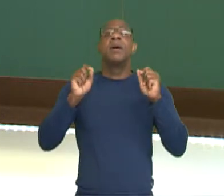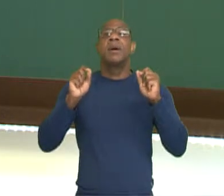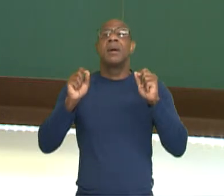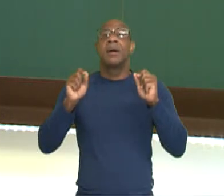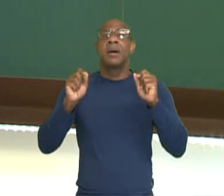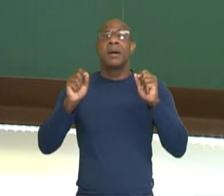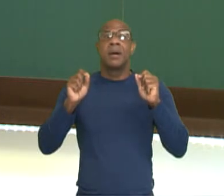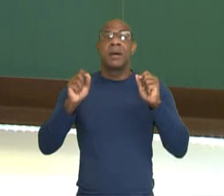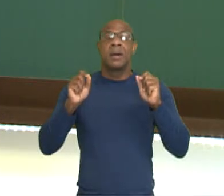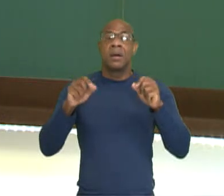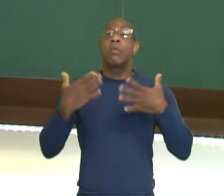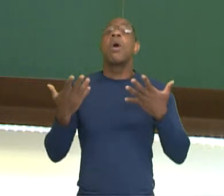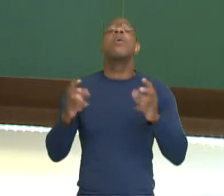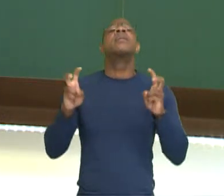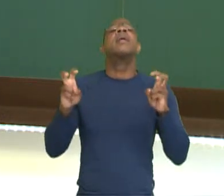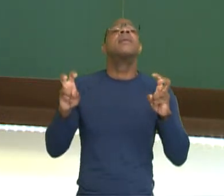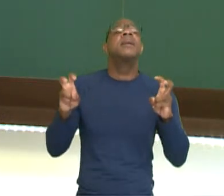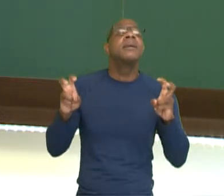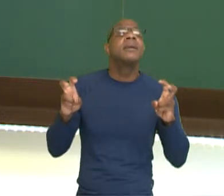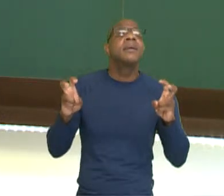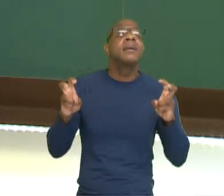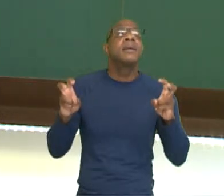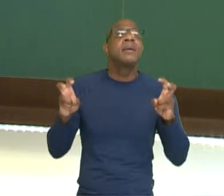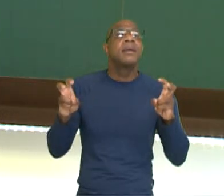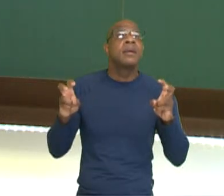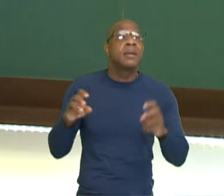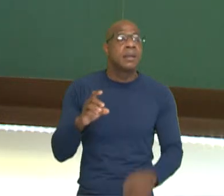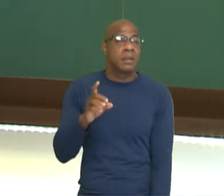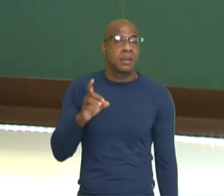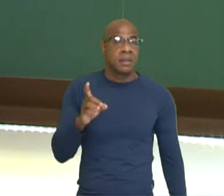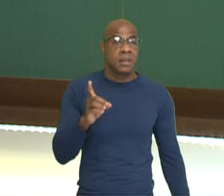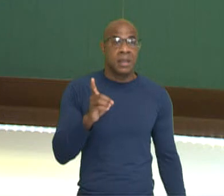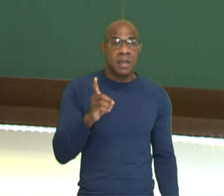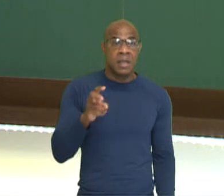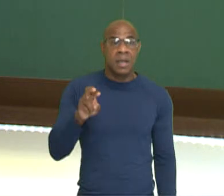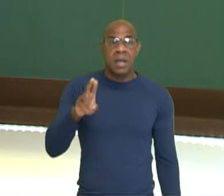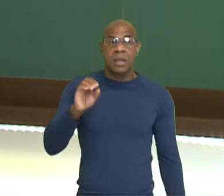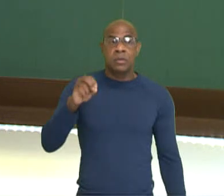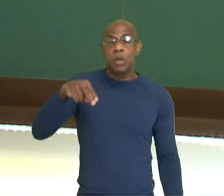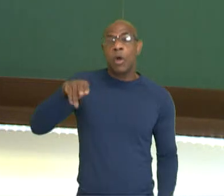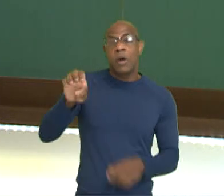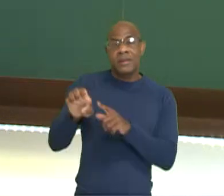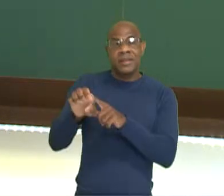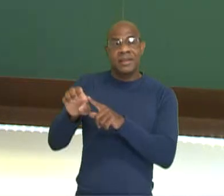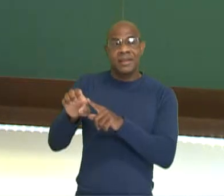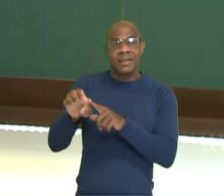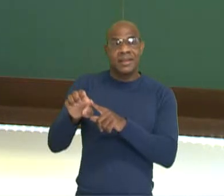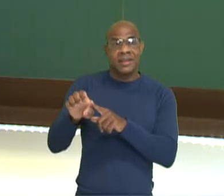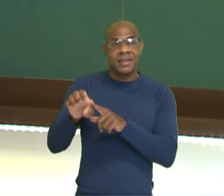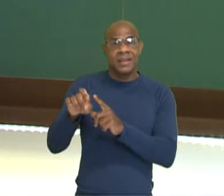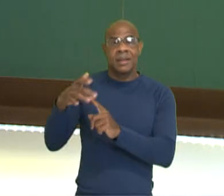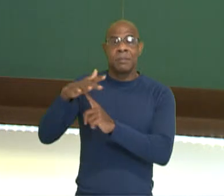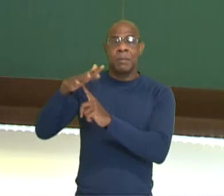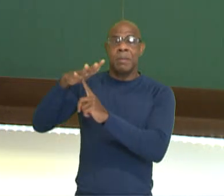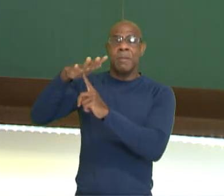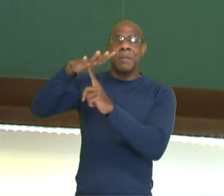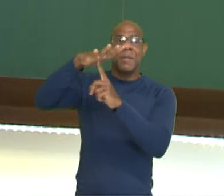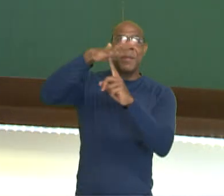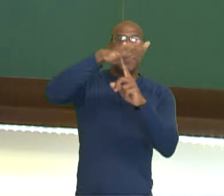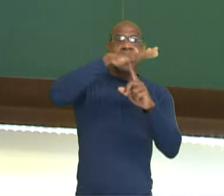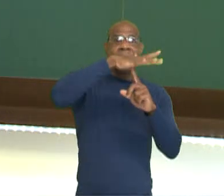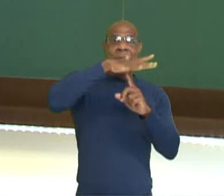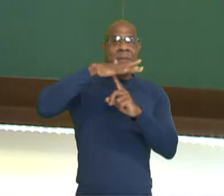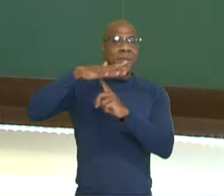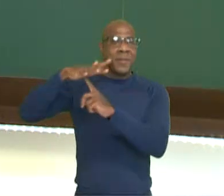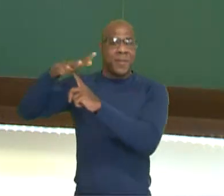é a surpresa do tema? Olha que legal! Drone. Em que medida pode facilitar algum aspecto da nossa vida?